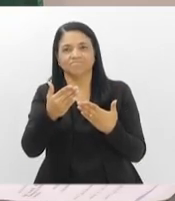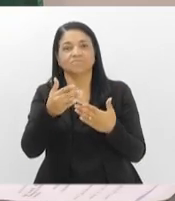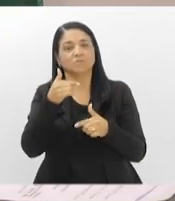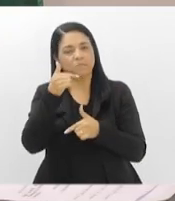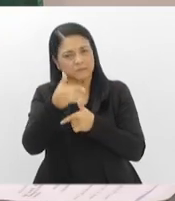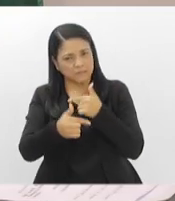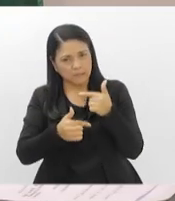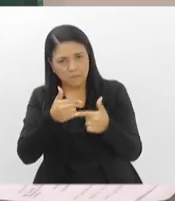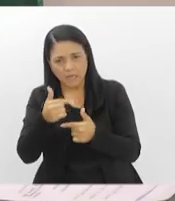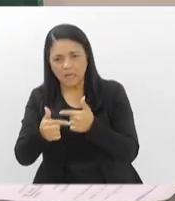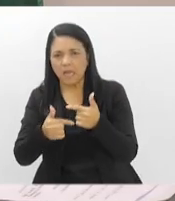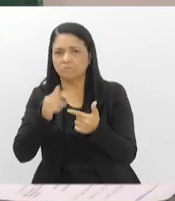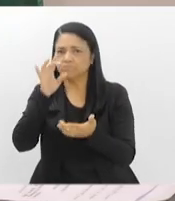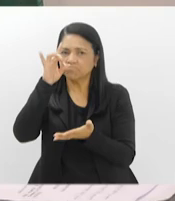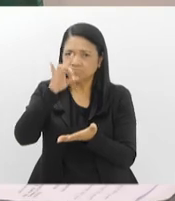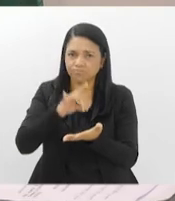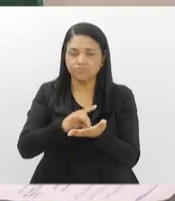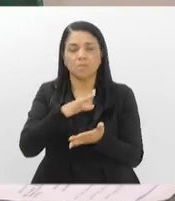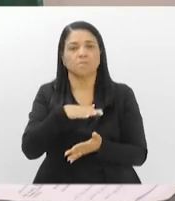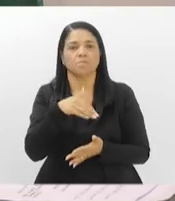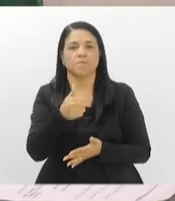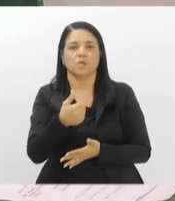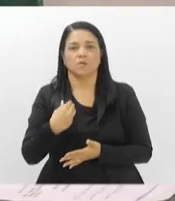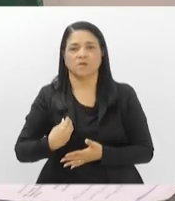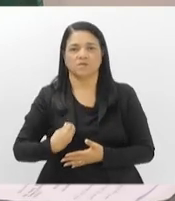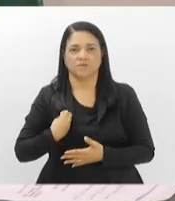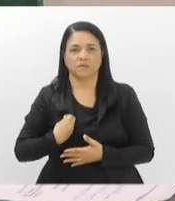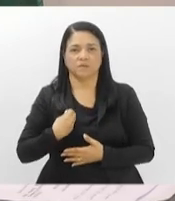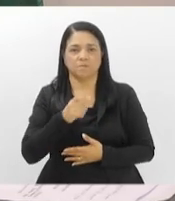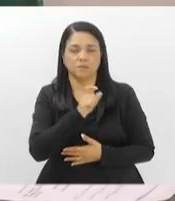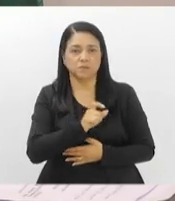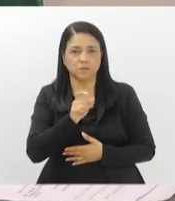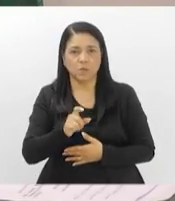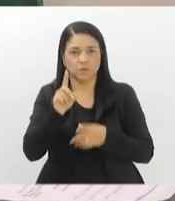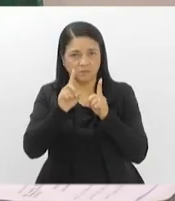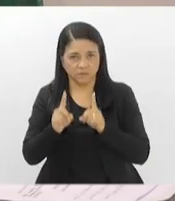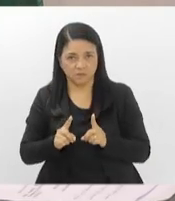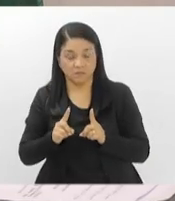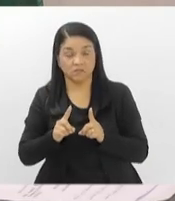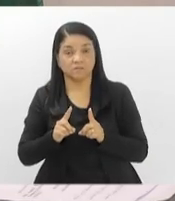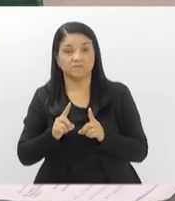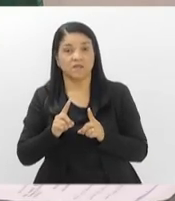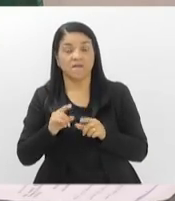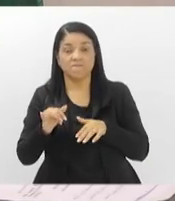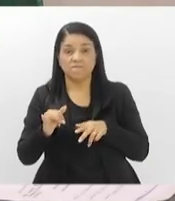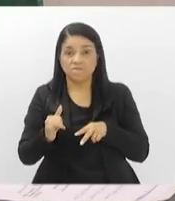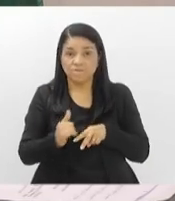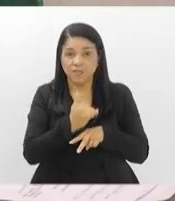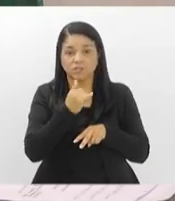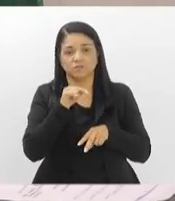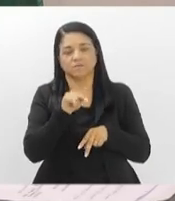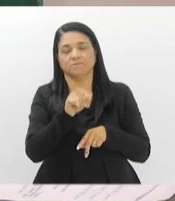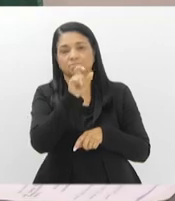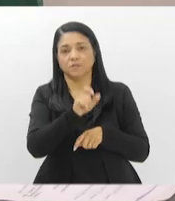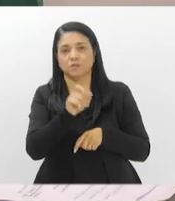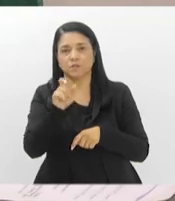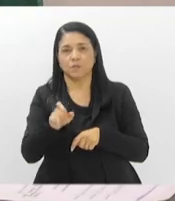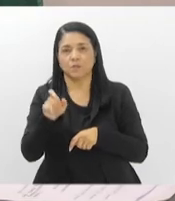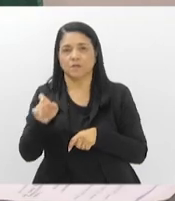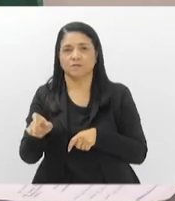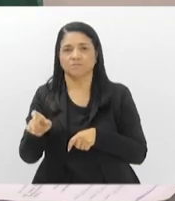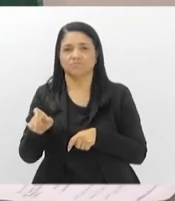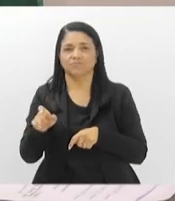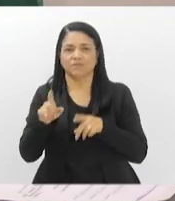trabalhar para poder realmente melhorar a vida das pessoas que mais precisam que as verdadeiras Vítimas da Sociedade são as pessoas com deficiência